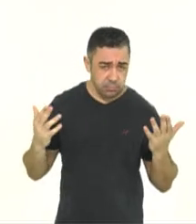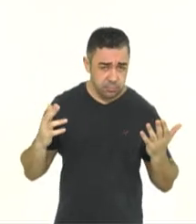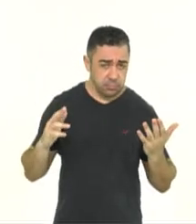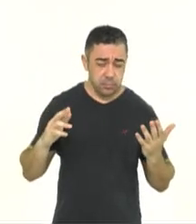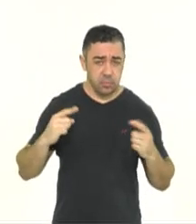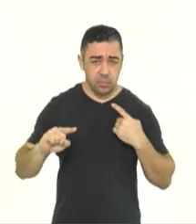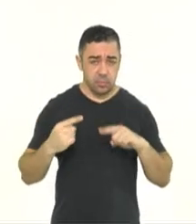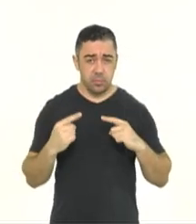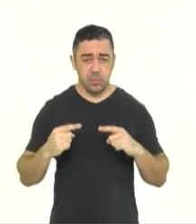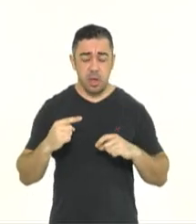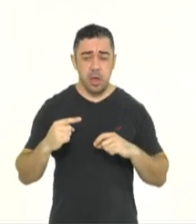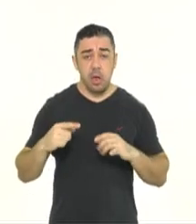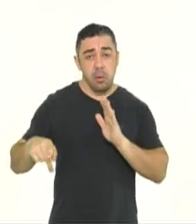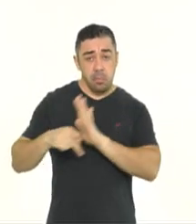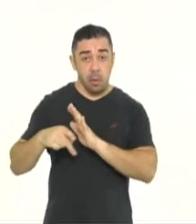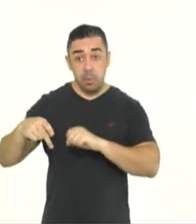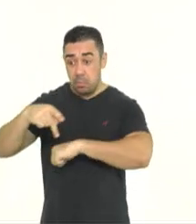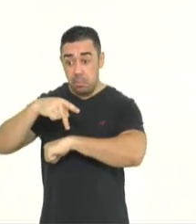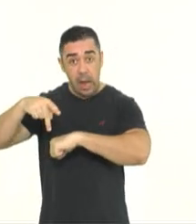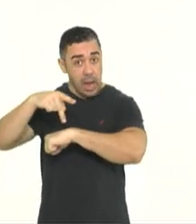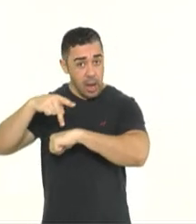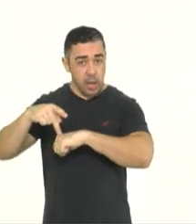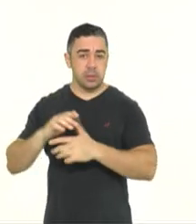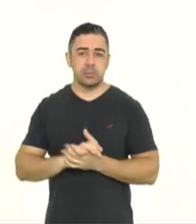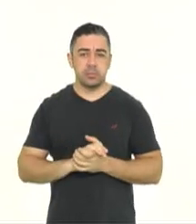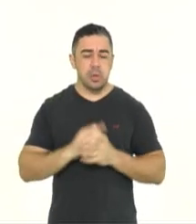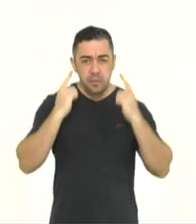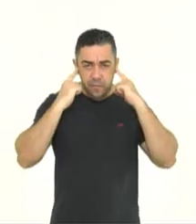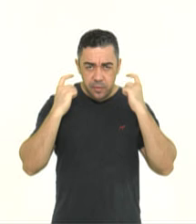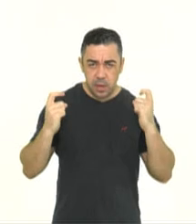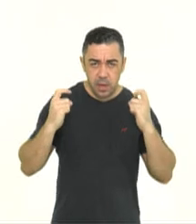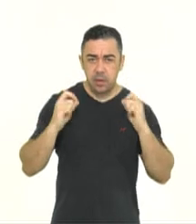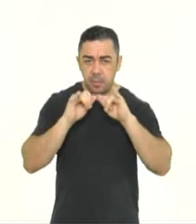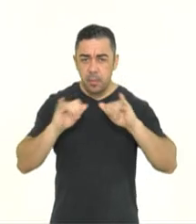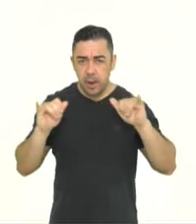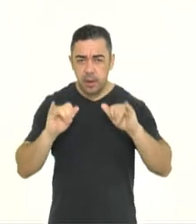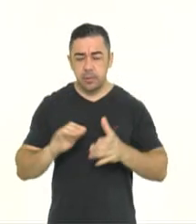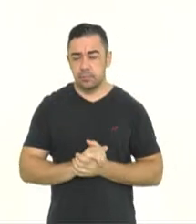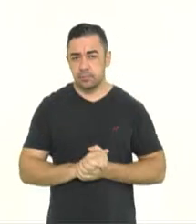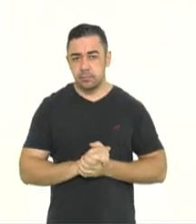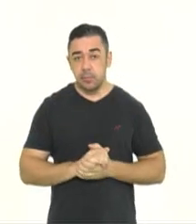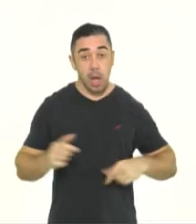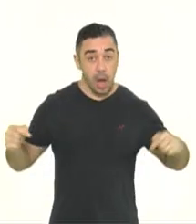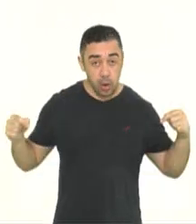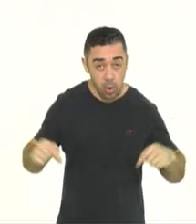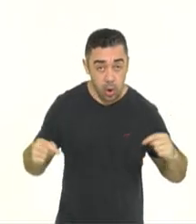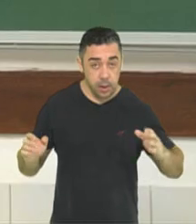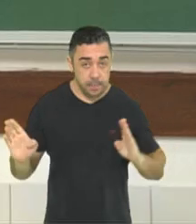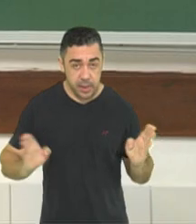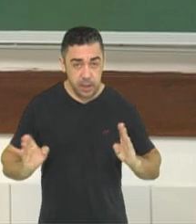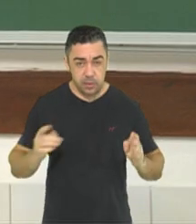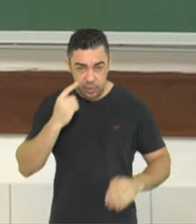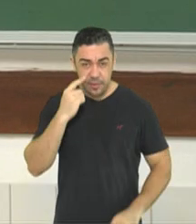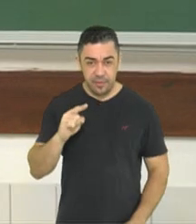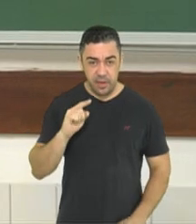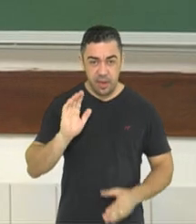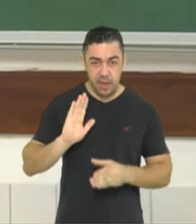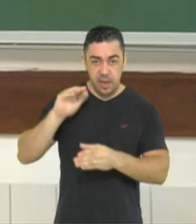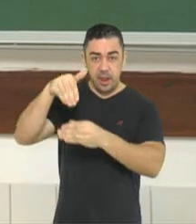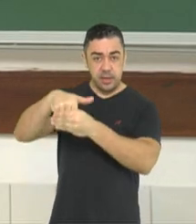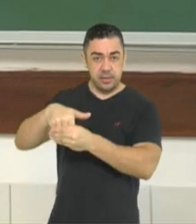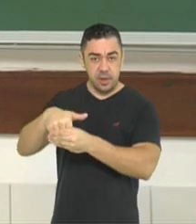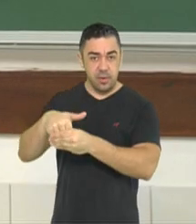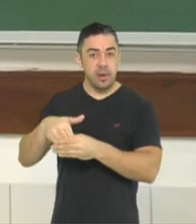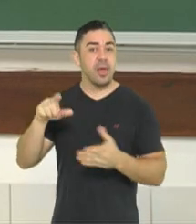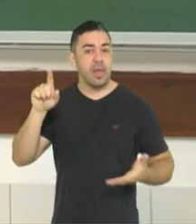extramusicais, hinos de países, vinhetas sonoras, etc. Até nesse período agora que a gente está vivendo de eleição, ela serve